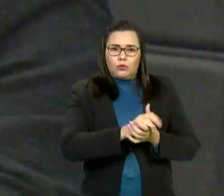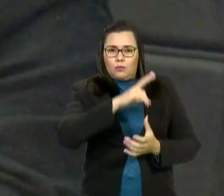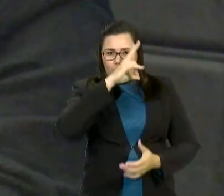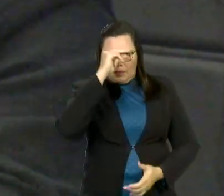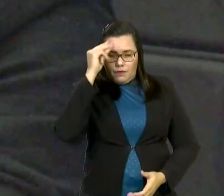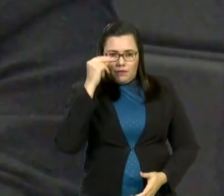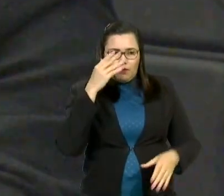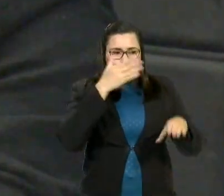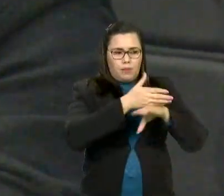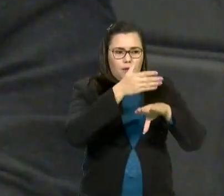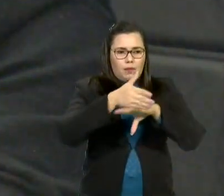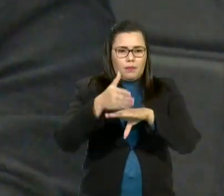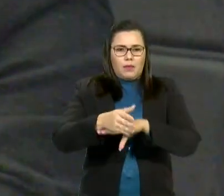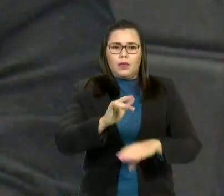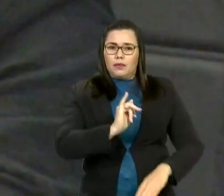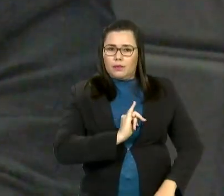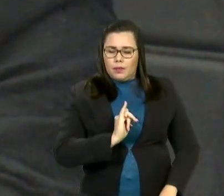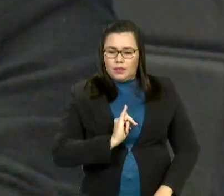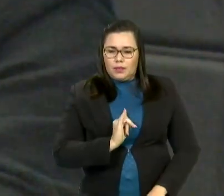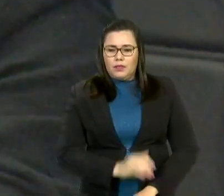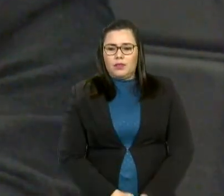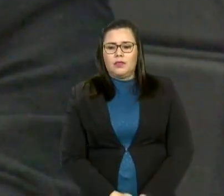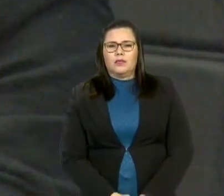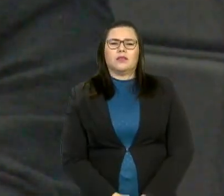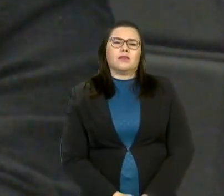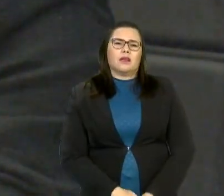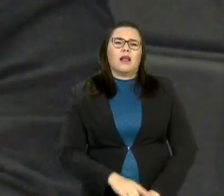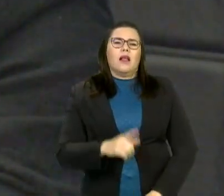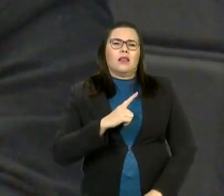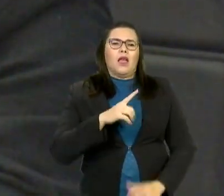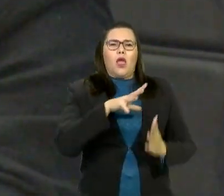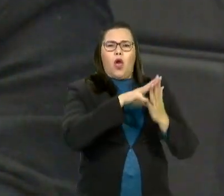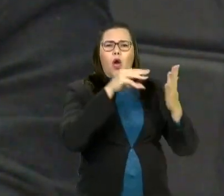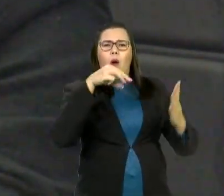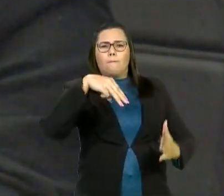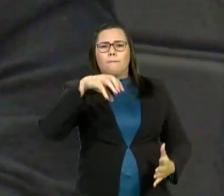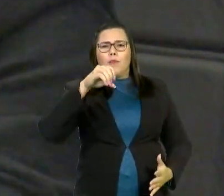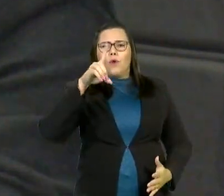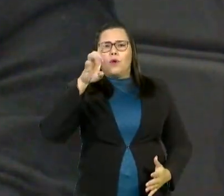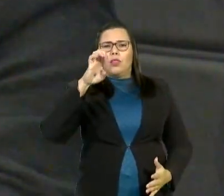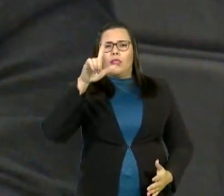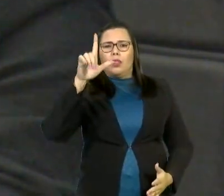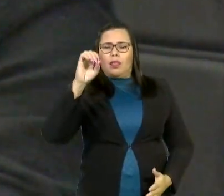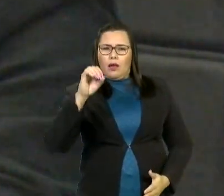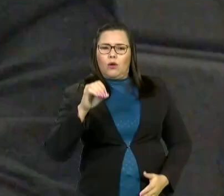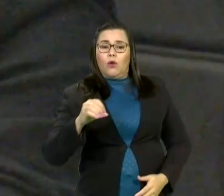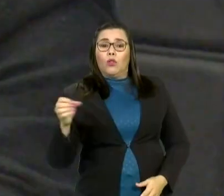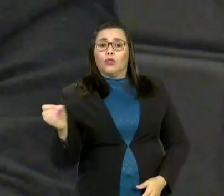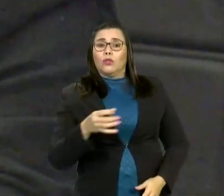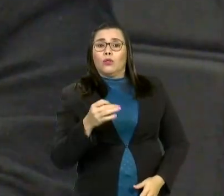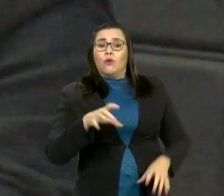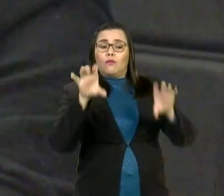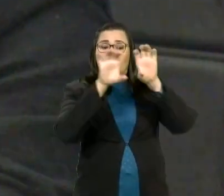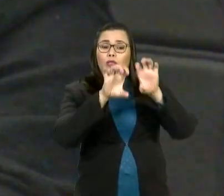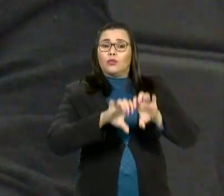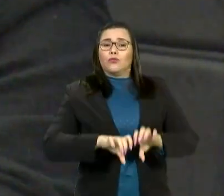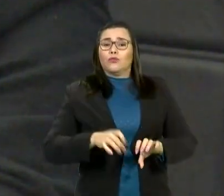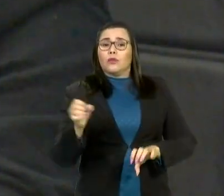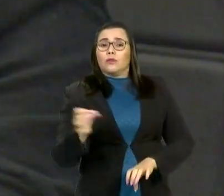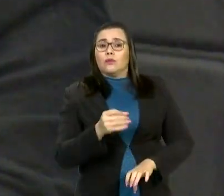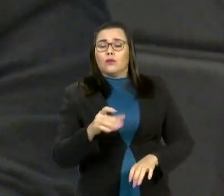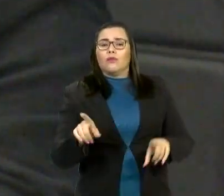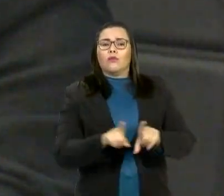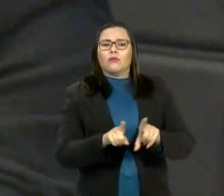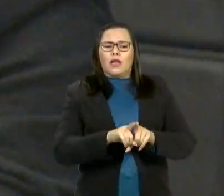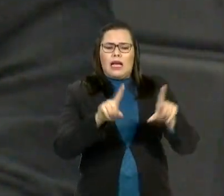as escolas. É um modelo novo, há uma estrutura física nova, as salas são climatizadas, as crianças